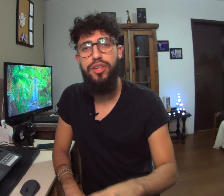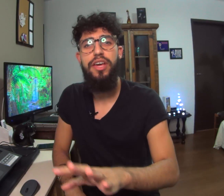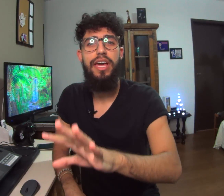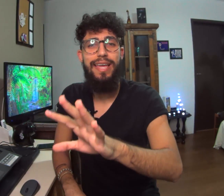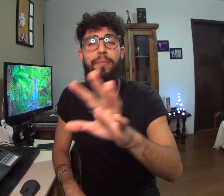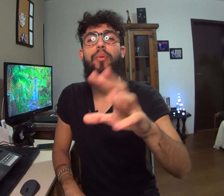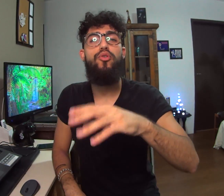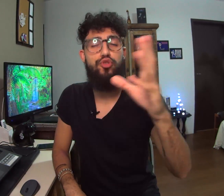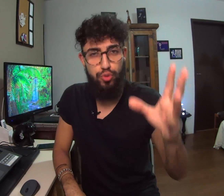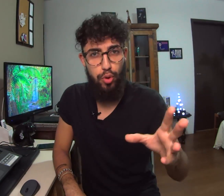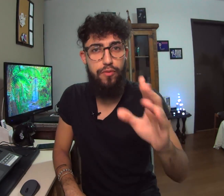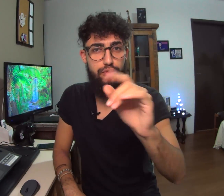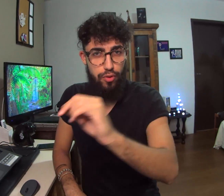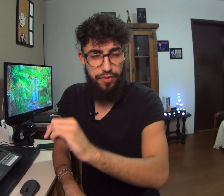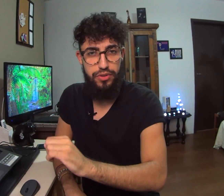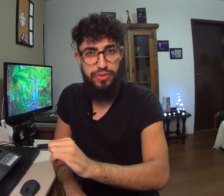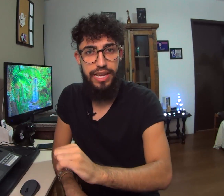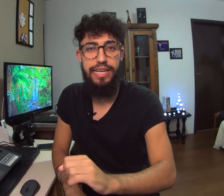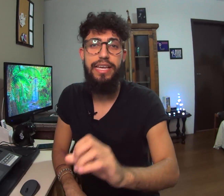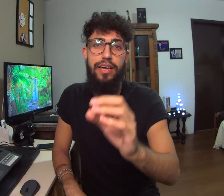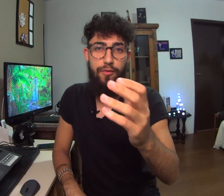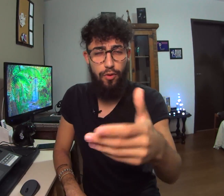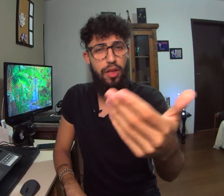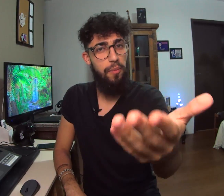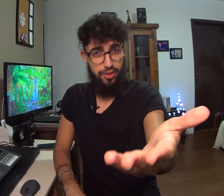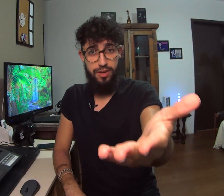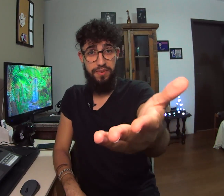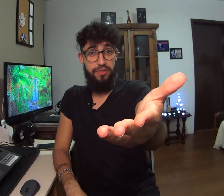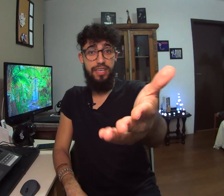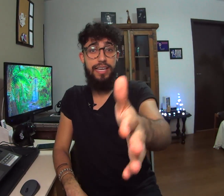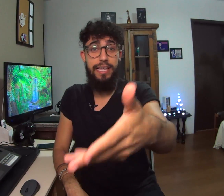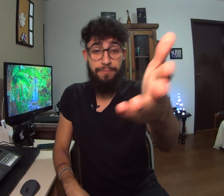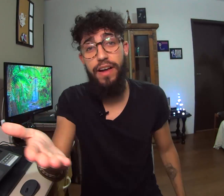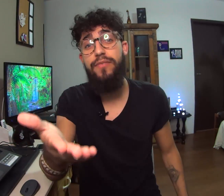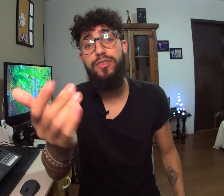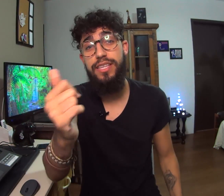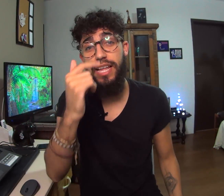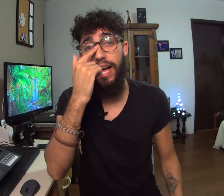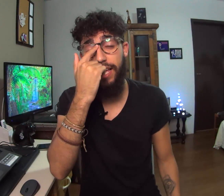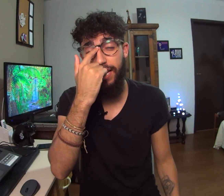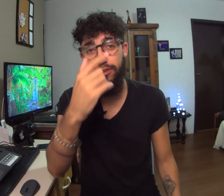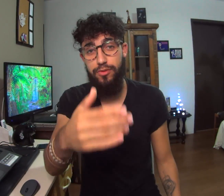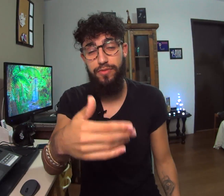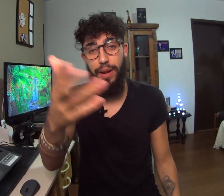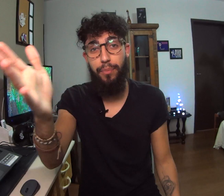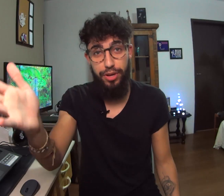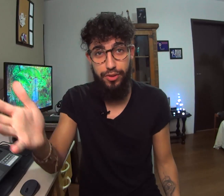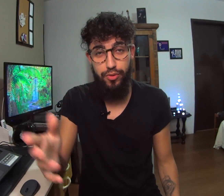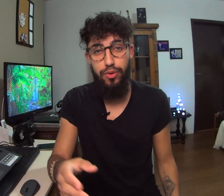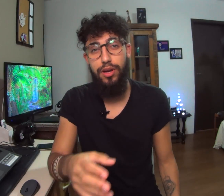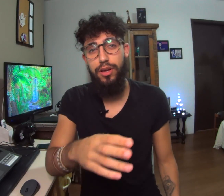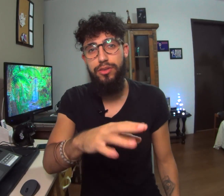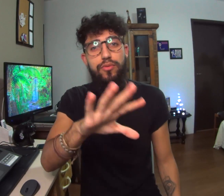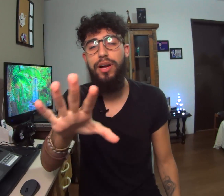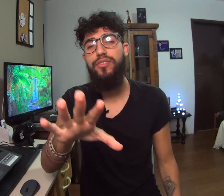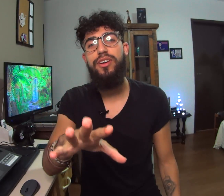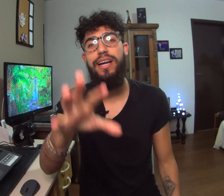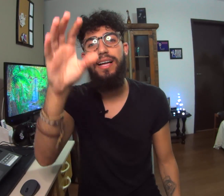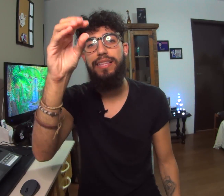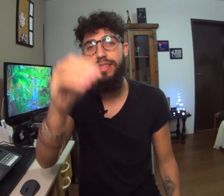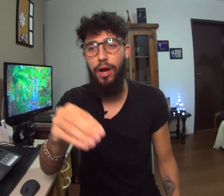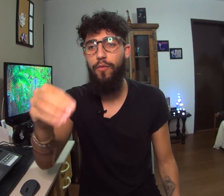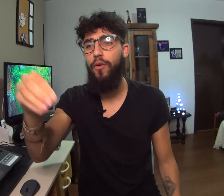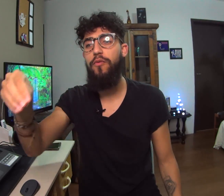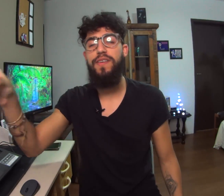geração de imposto novo no governo dele. Vou dar uma dica para você aqui, vai que você tá querendo virar político. Nunca